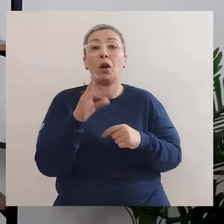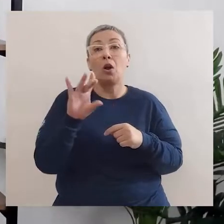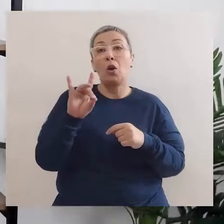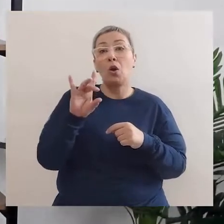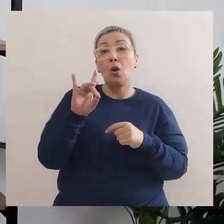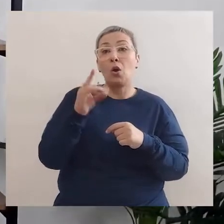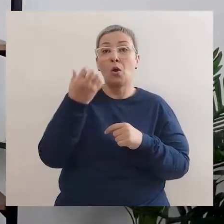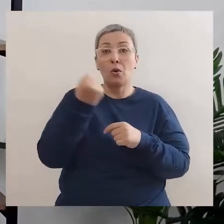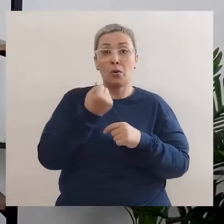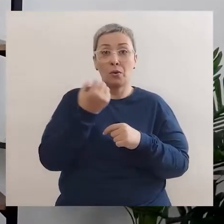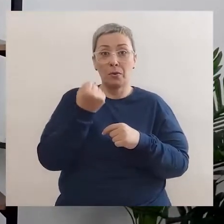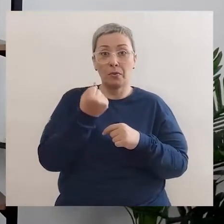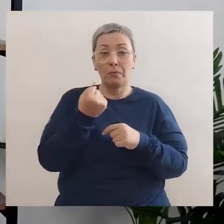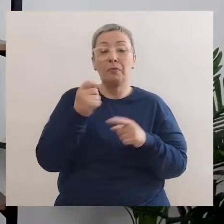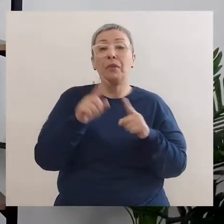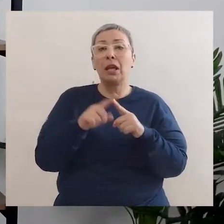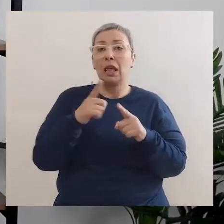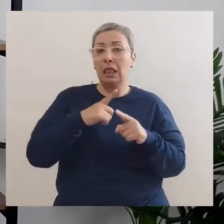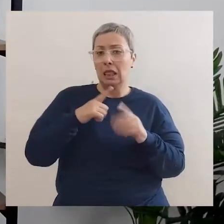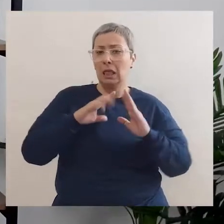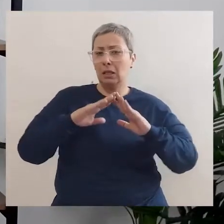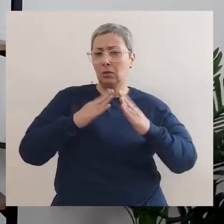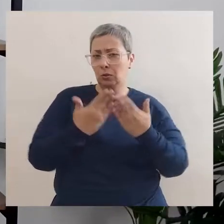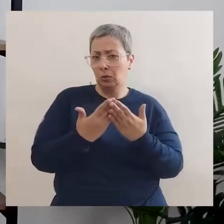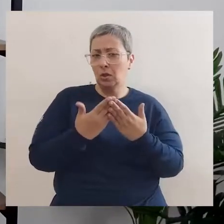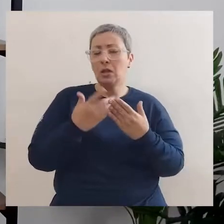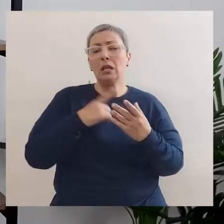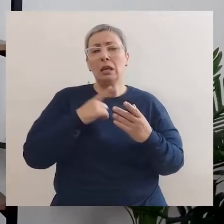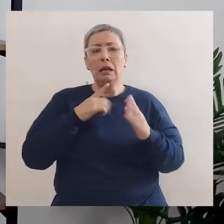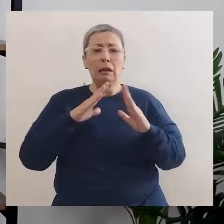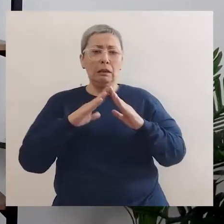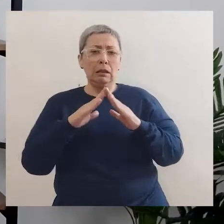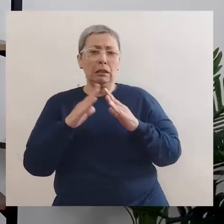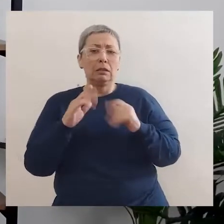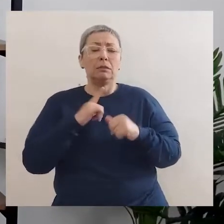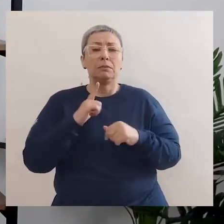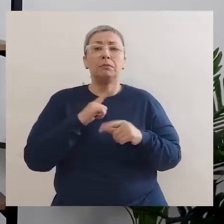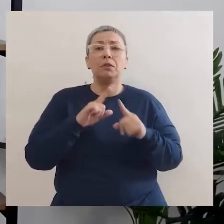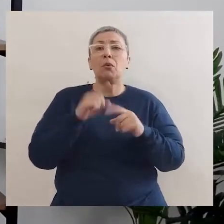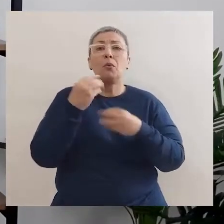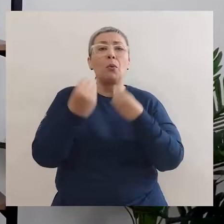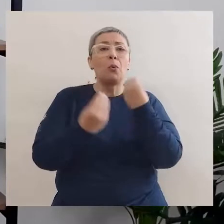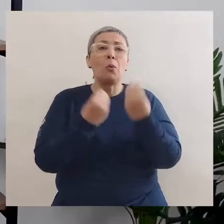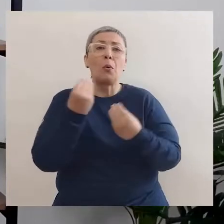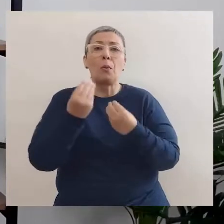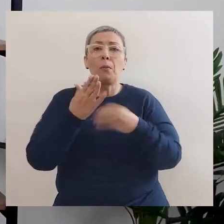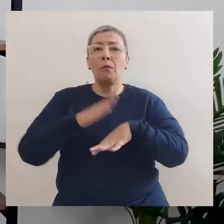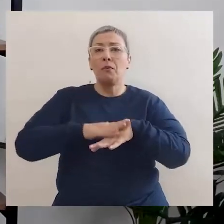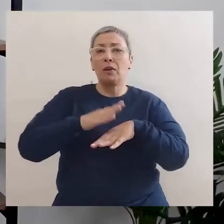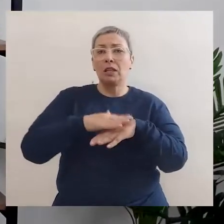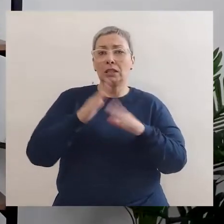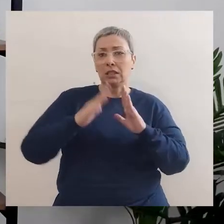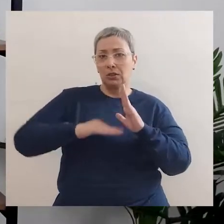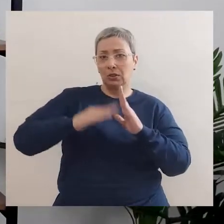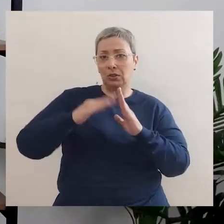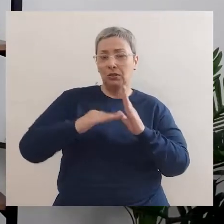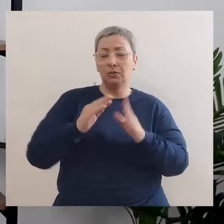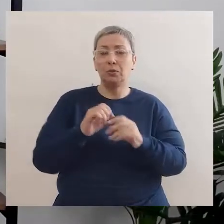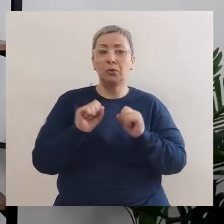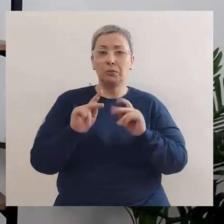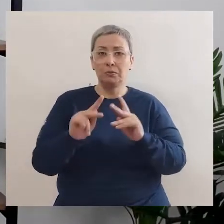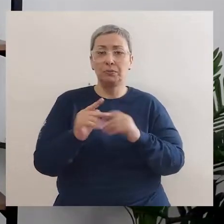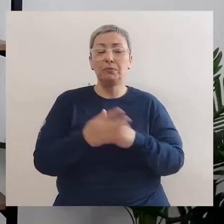né? Vamos ver como é que faz a tinta, ok? Então, o que você vai fazer? Você vai pegar o